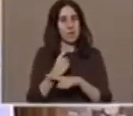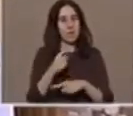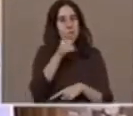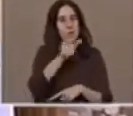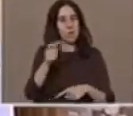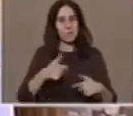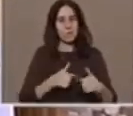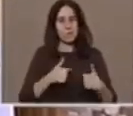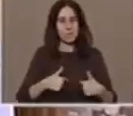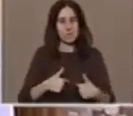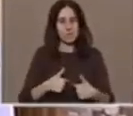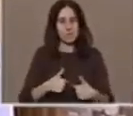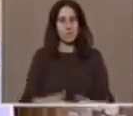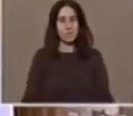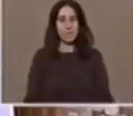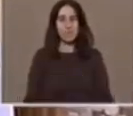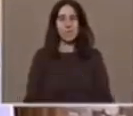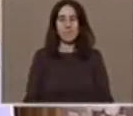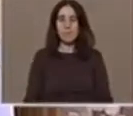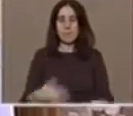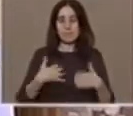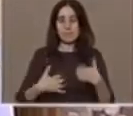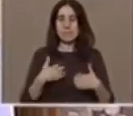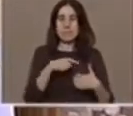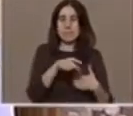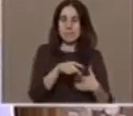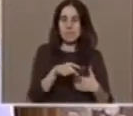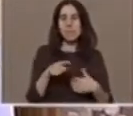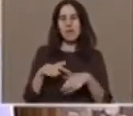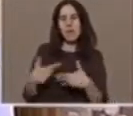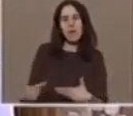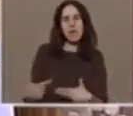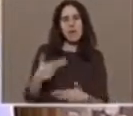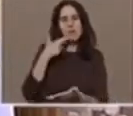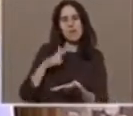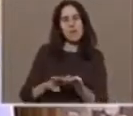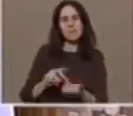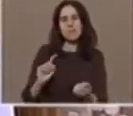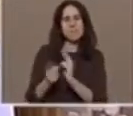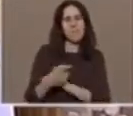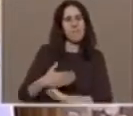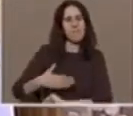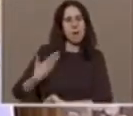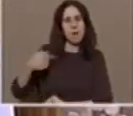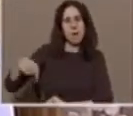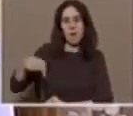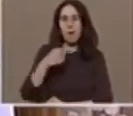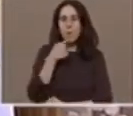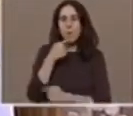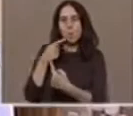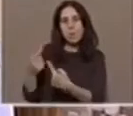homens. Este anseio contrasta com a realidade atual, em que uns possuem muito e